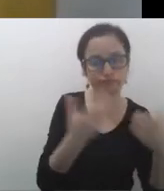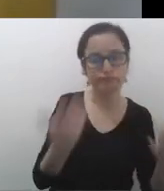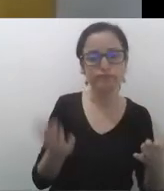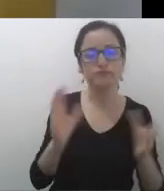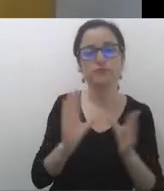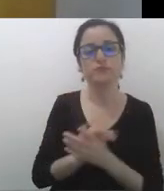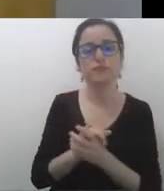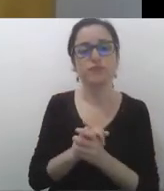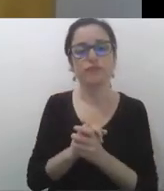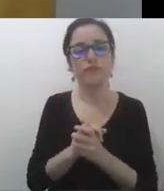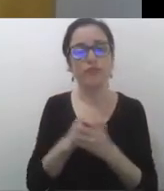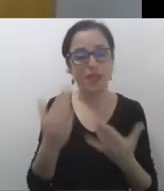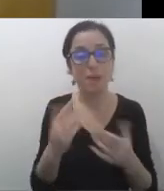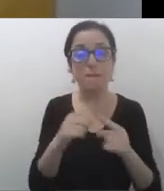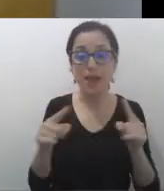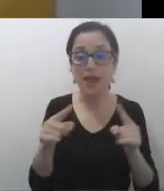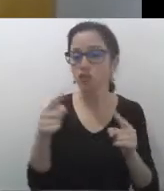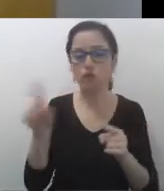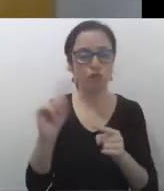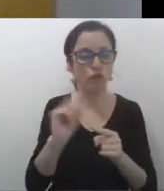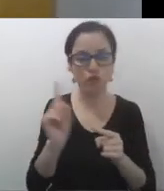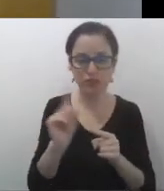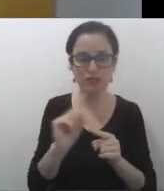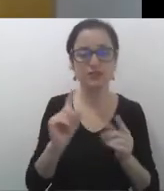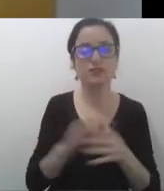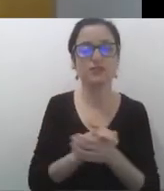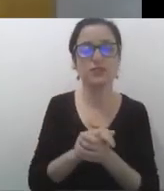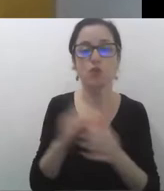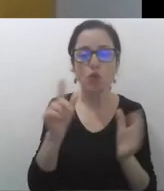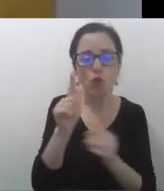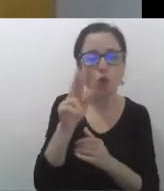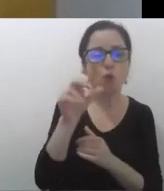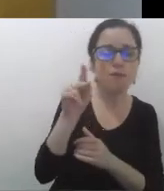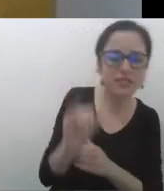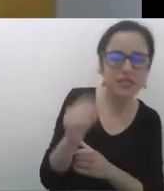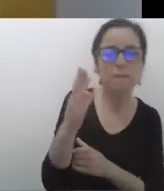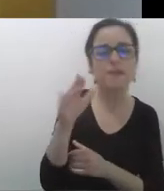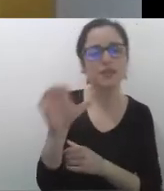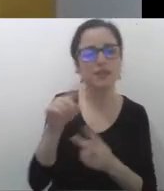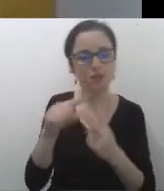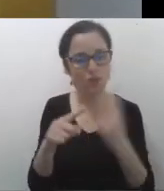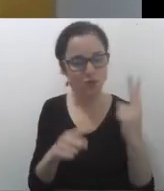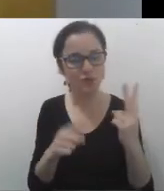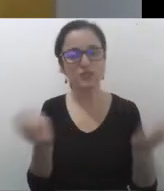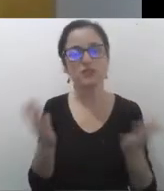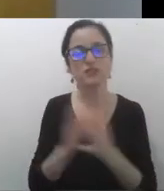menos no mesmo, na mesma sacola, mesmo que eles não fossem da mesma sacola, Gropius, Breuer,